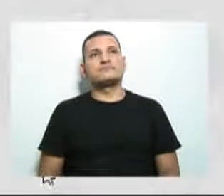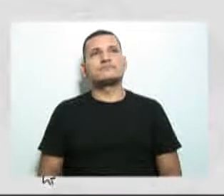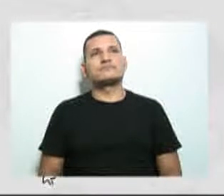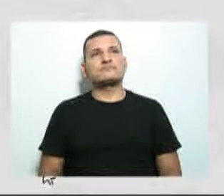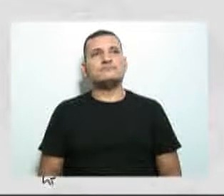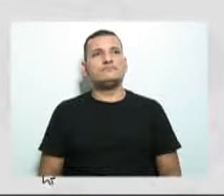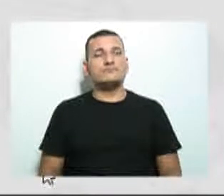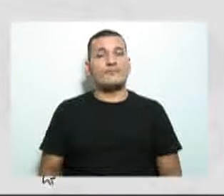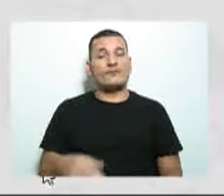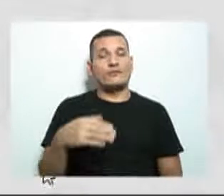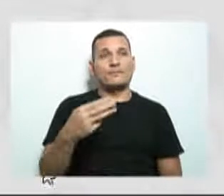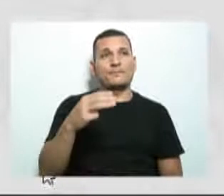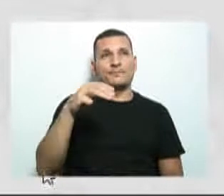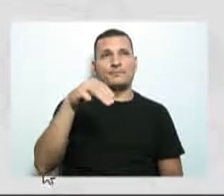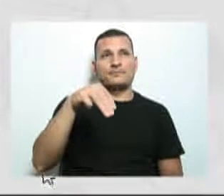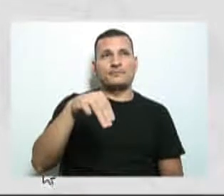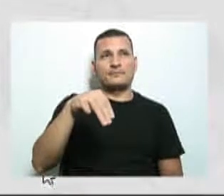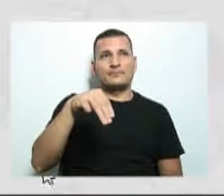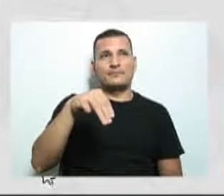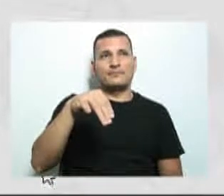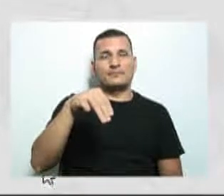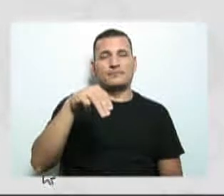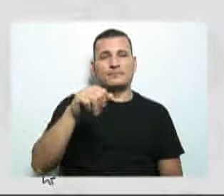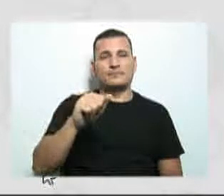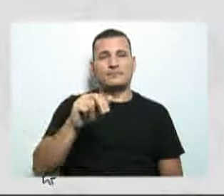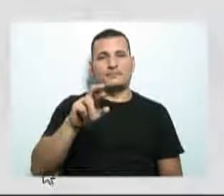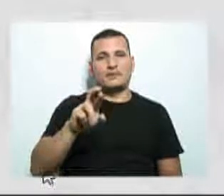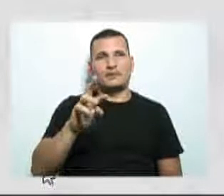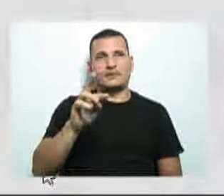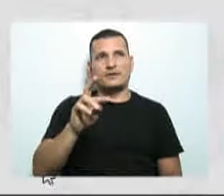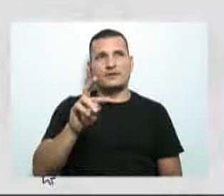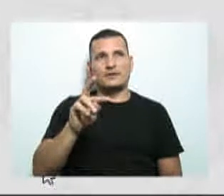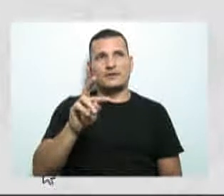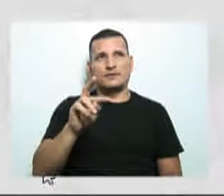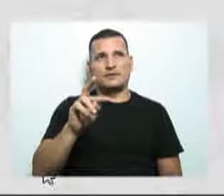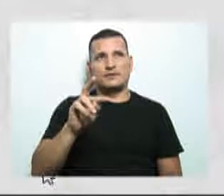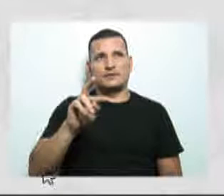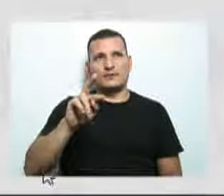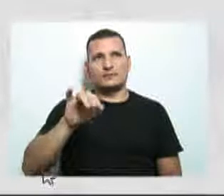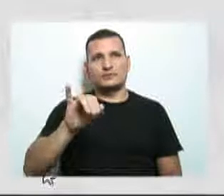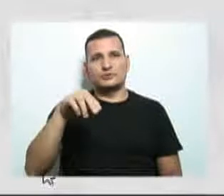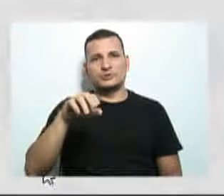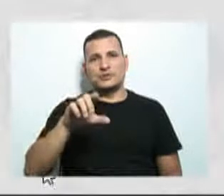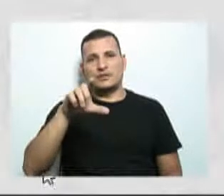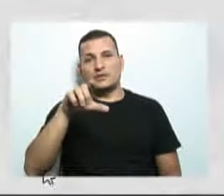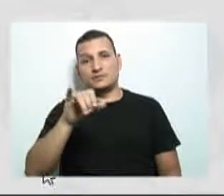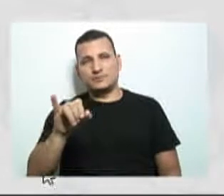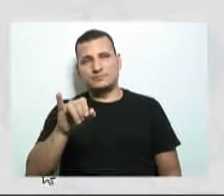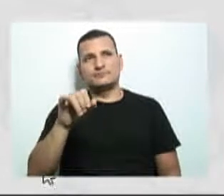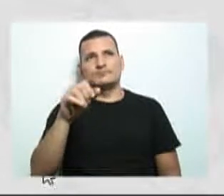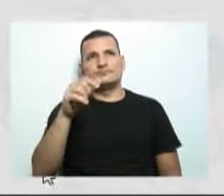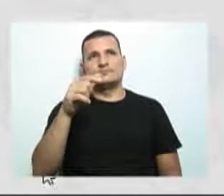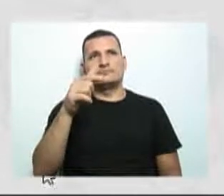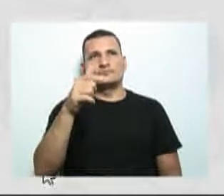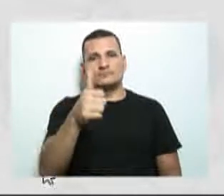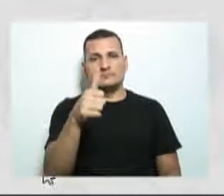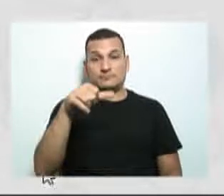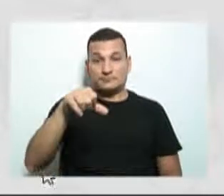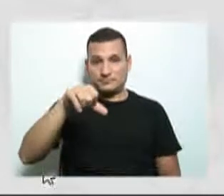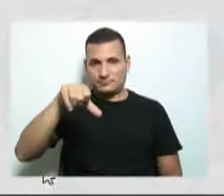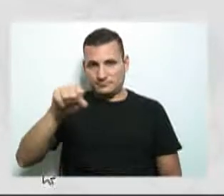então. Segundo o nosso amigo aqui, né, Martinelli e Almeida, 98, pelo